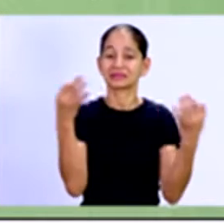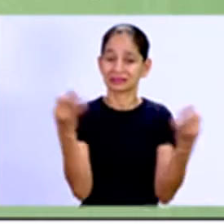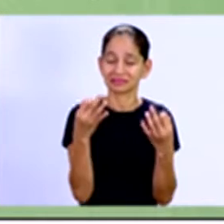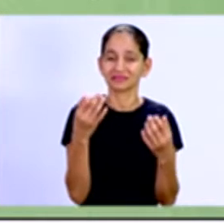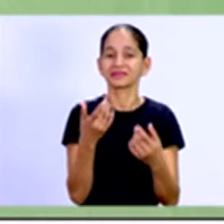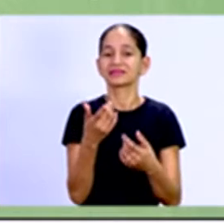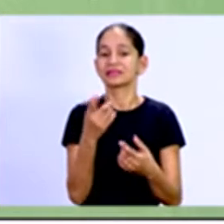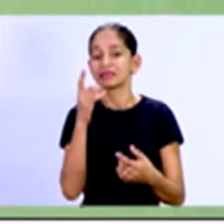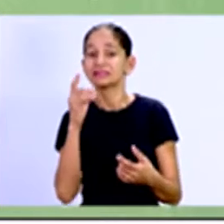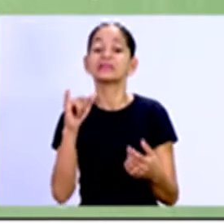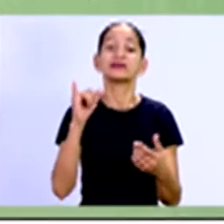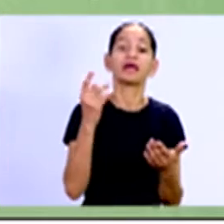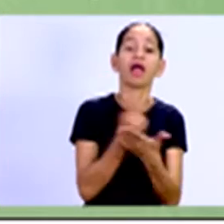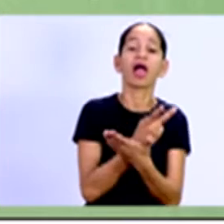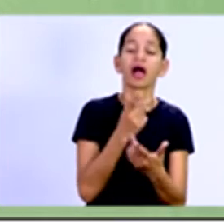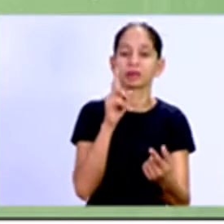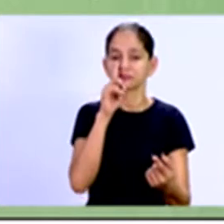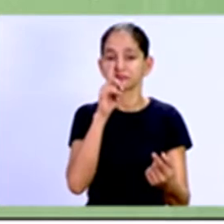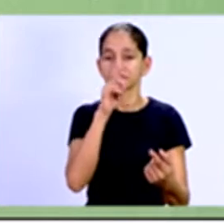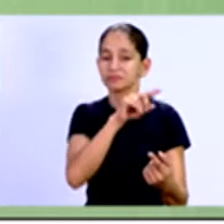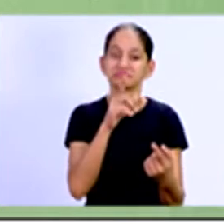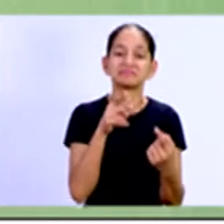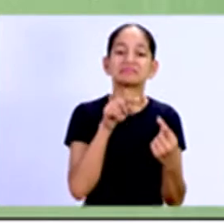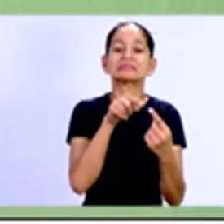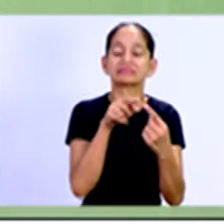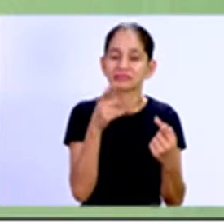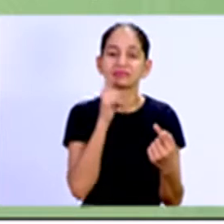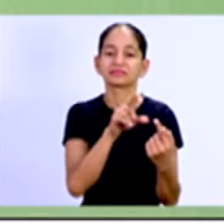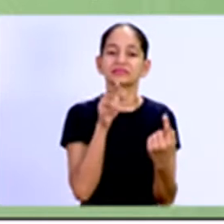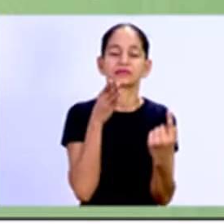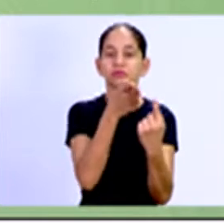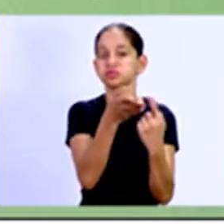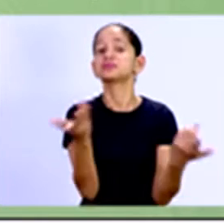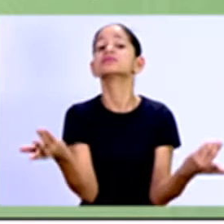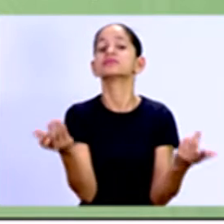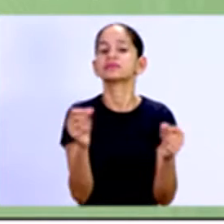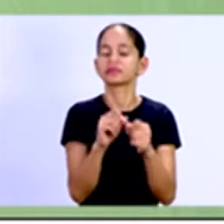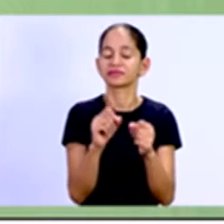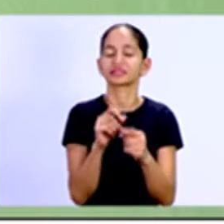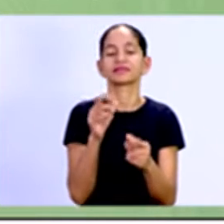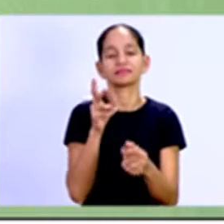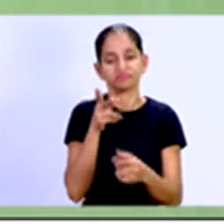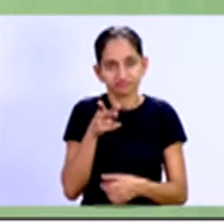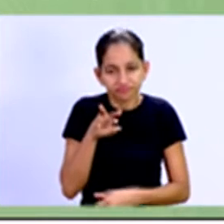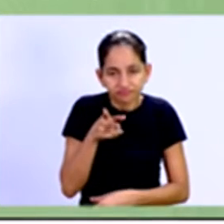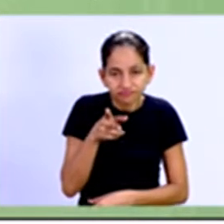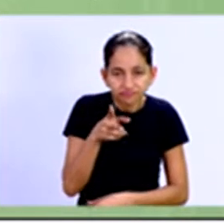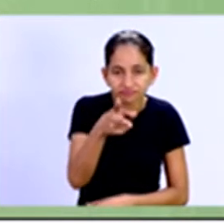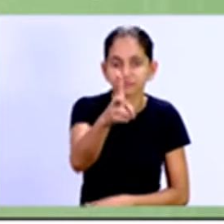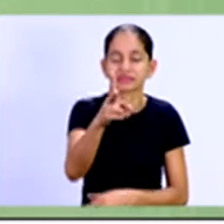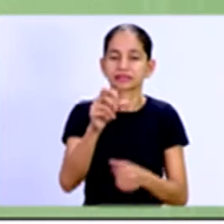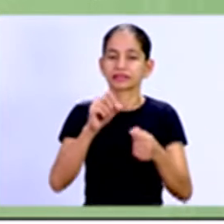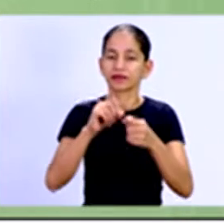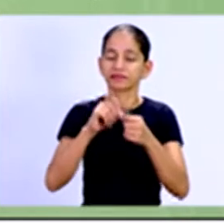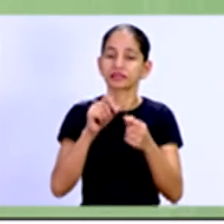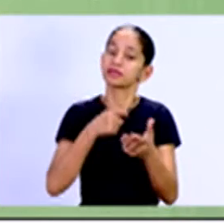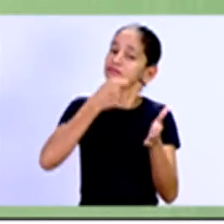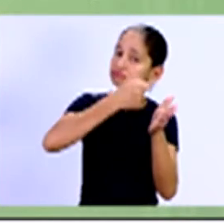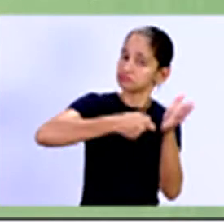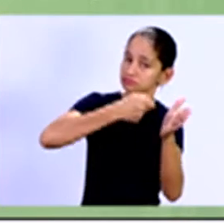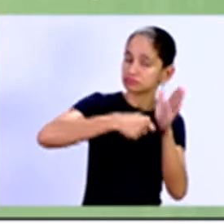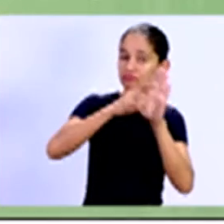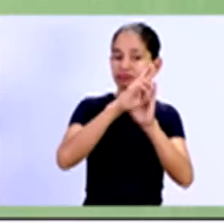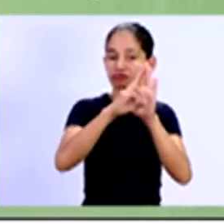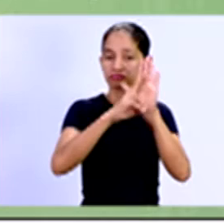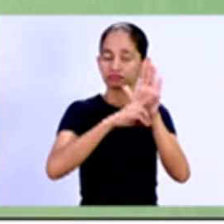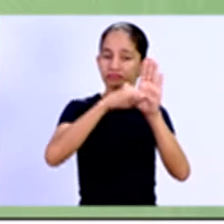tempo, eu tenho o dever de agir corretamente, né? Deve agir sempre conforme o dever